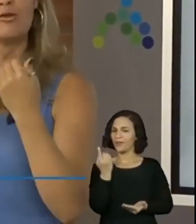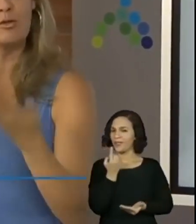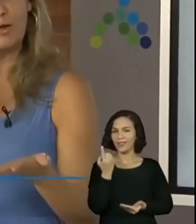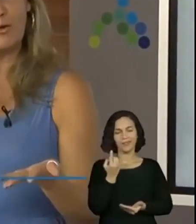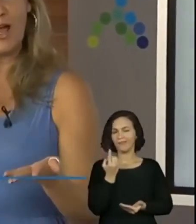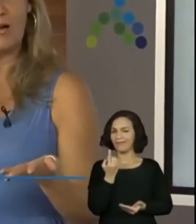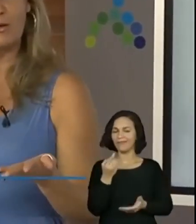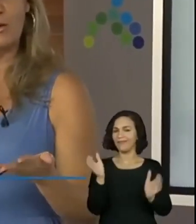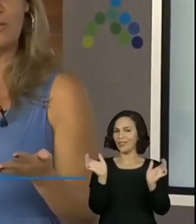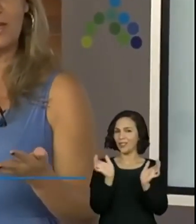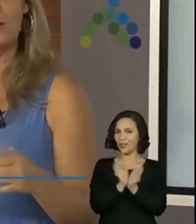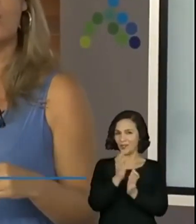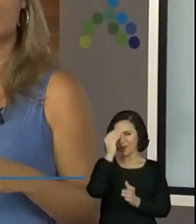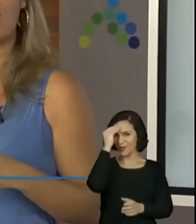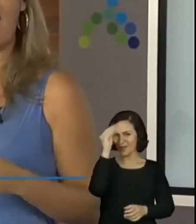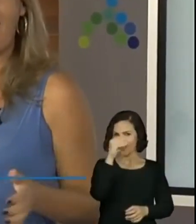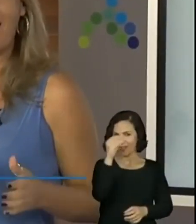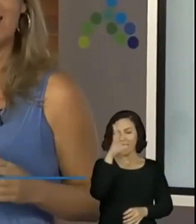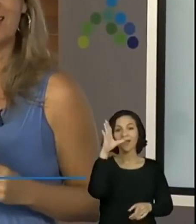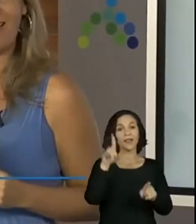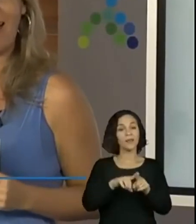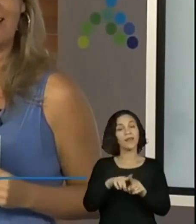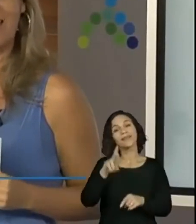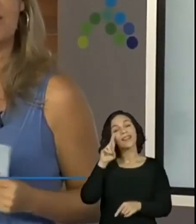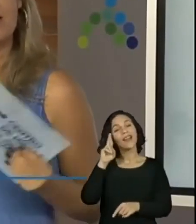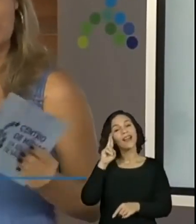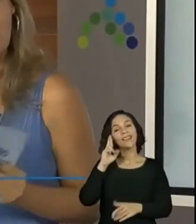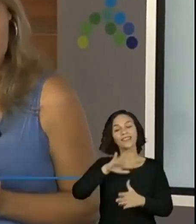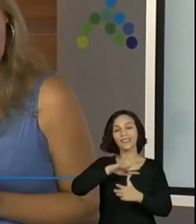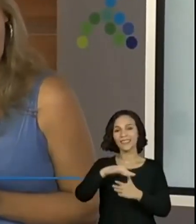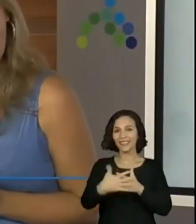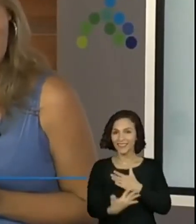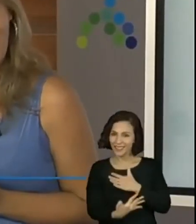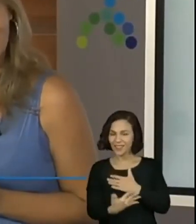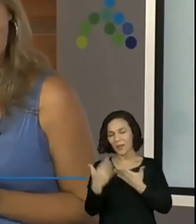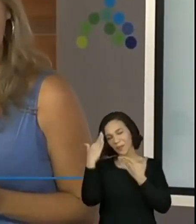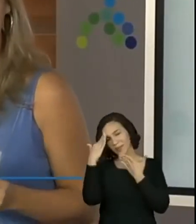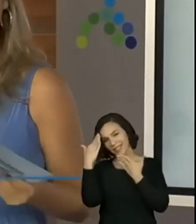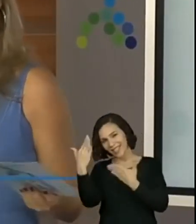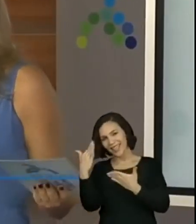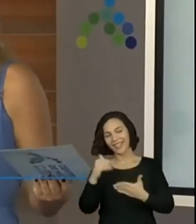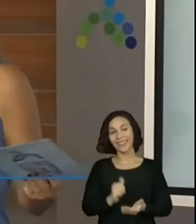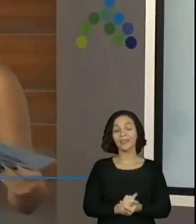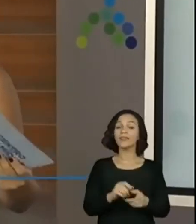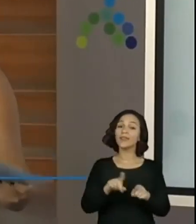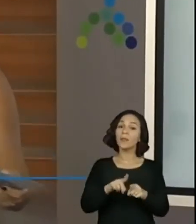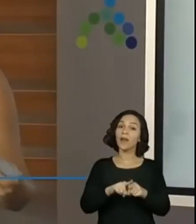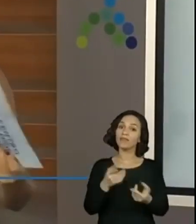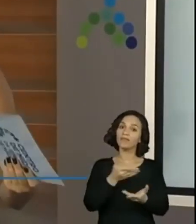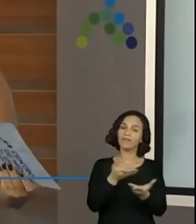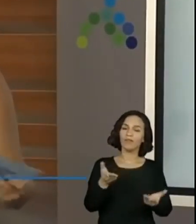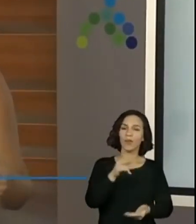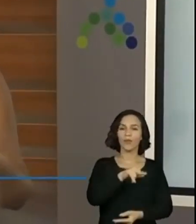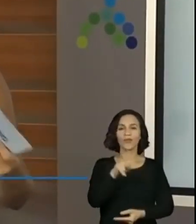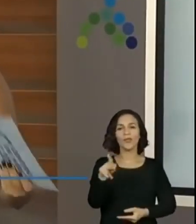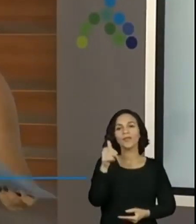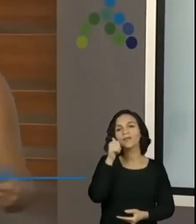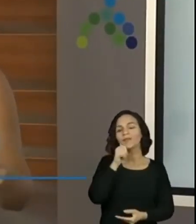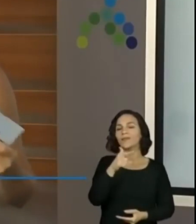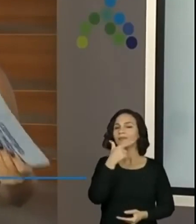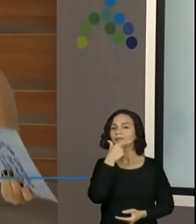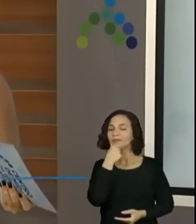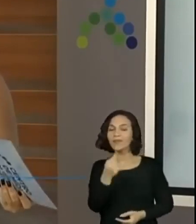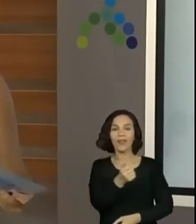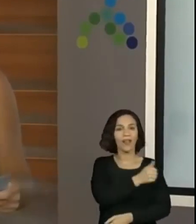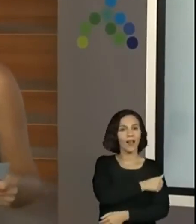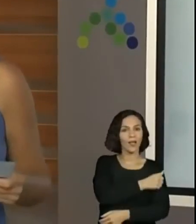sozinha, turma do Oráculo comigo. A Raíssa lá em Libras, muito obrigada. E vocês, né, professores, professoras,